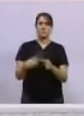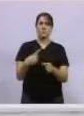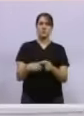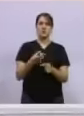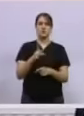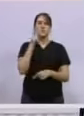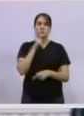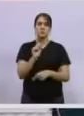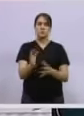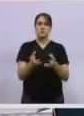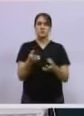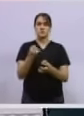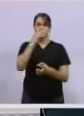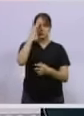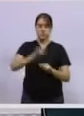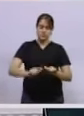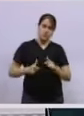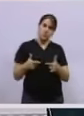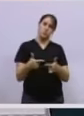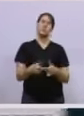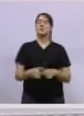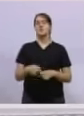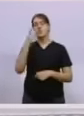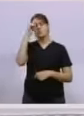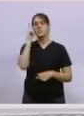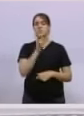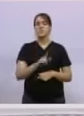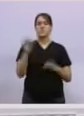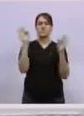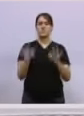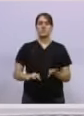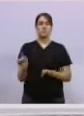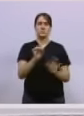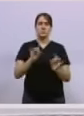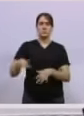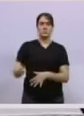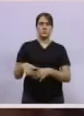conseguir ser feliz. Não desista,